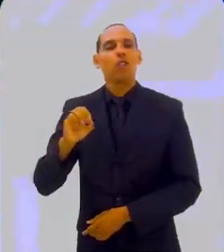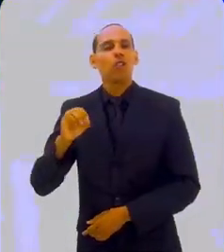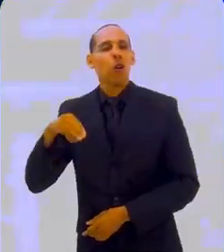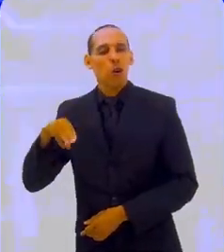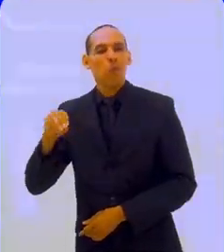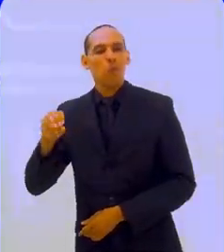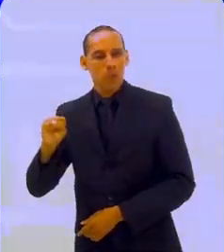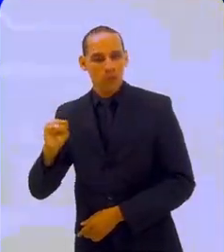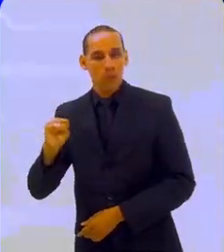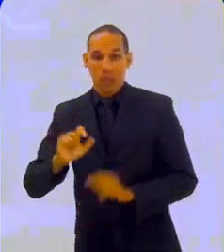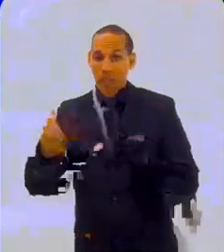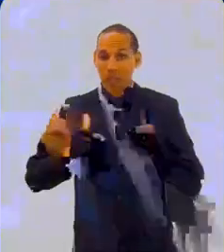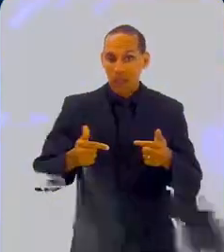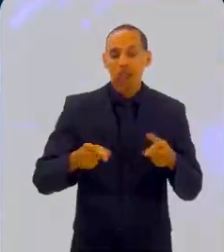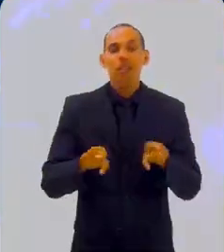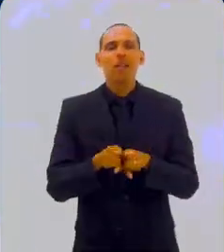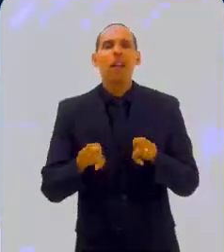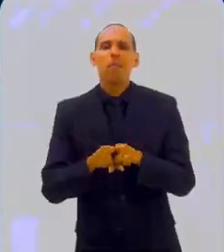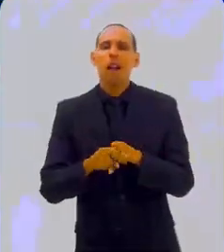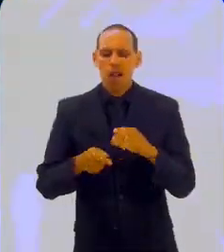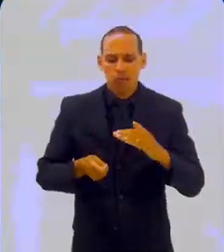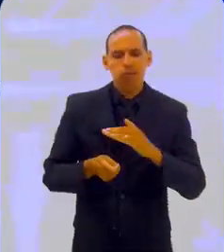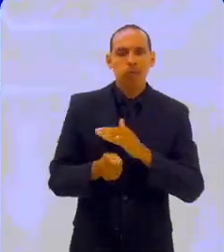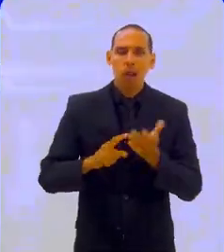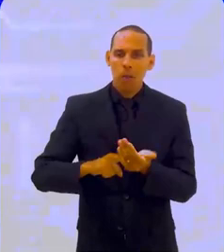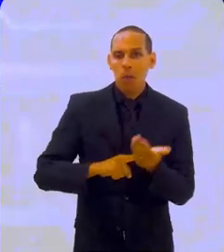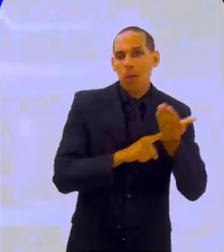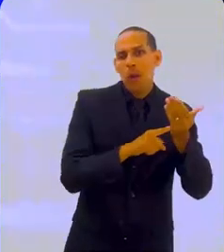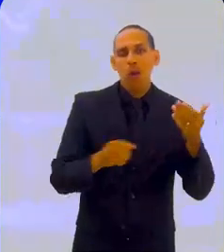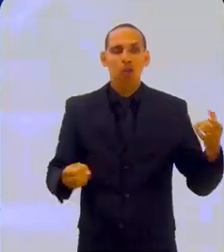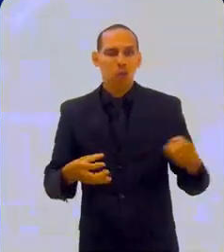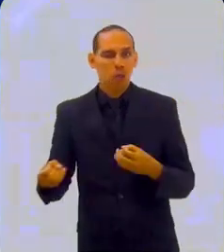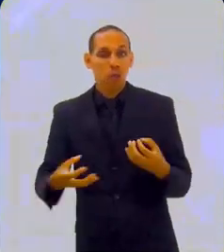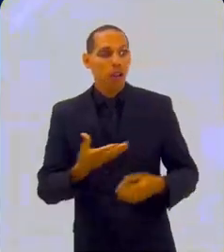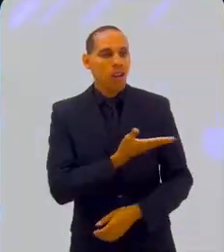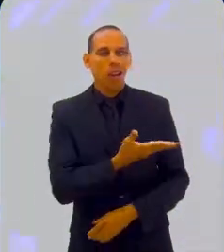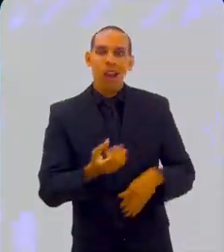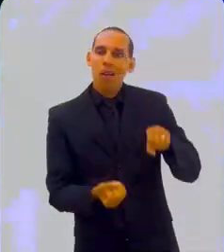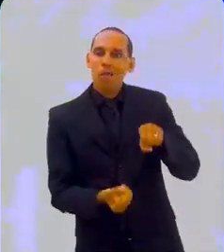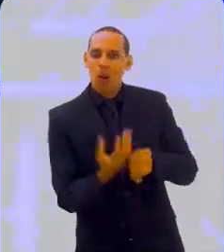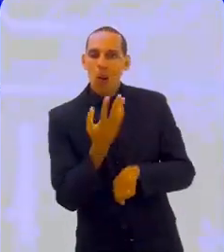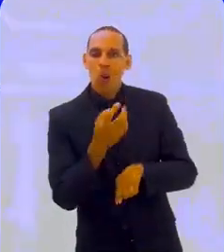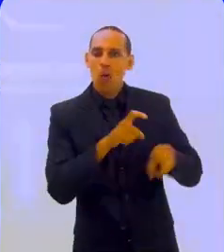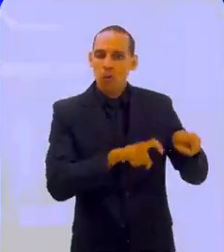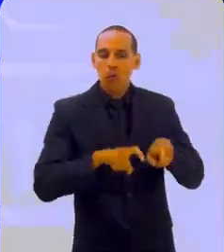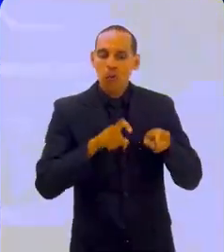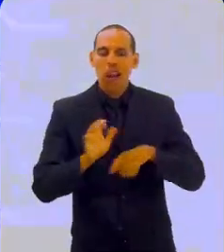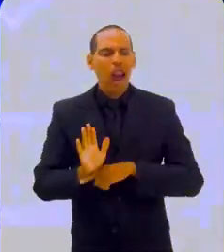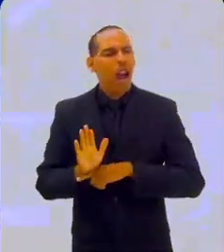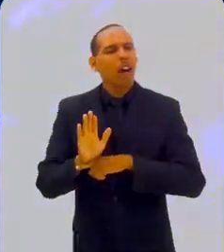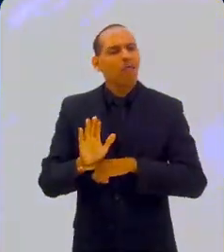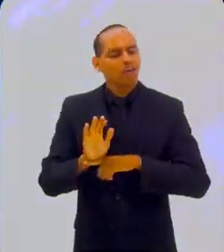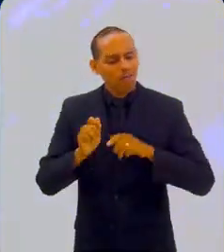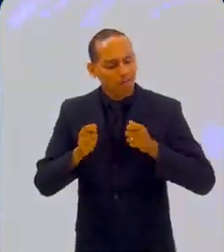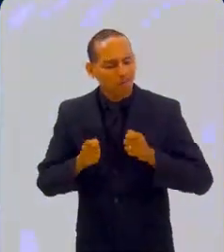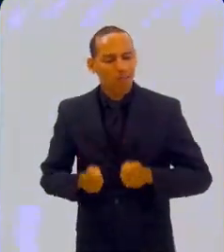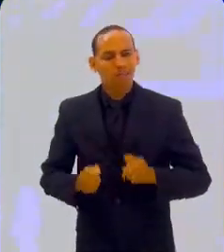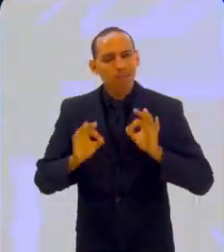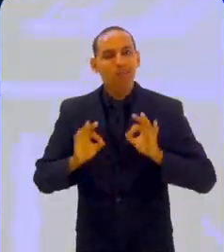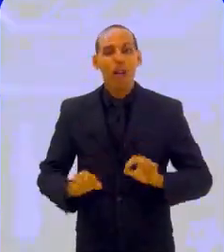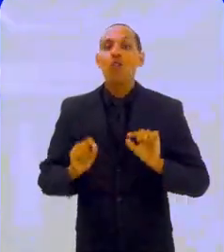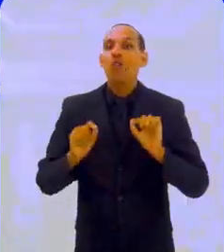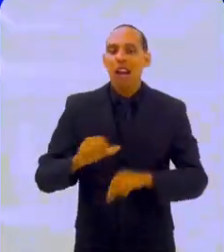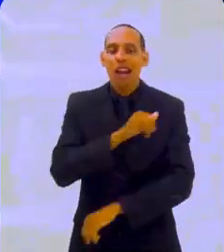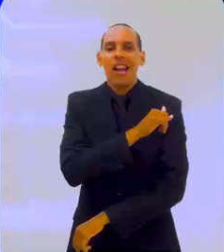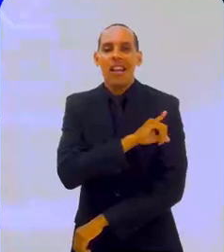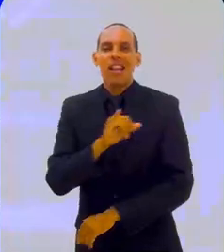dessa iniciativa, os investimentos em tecnologia, inovação e no produtor rural são fundamentais para colocar o Rio de